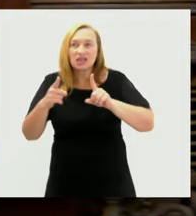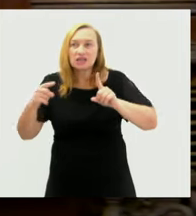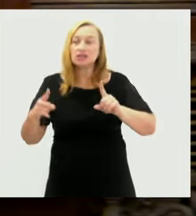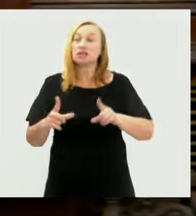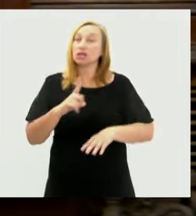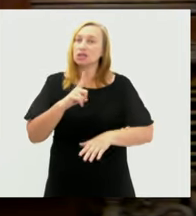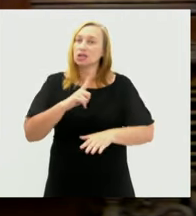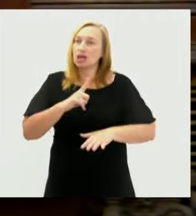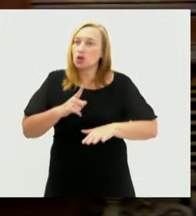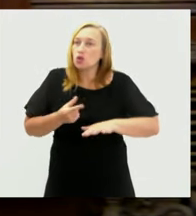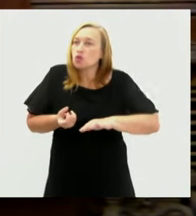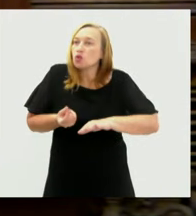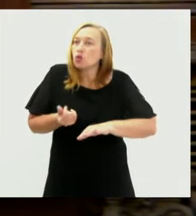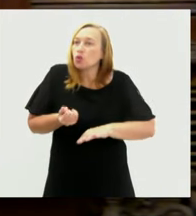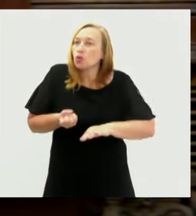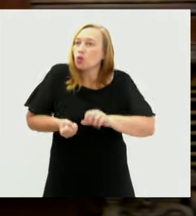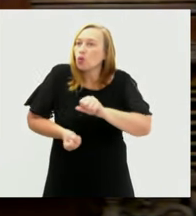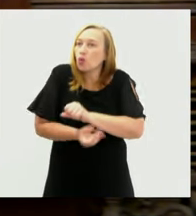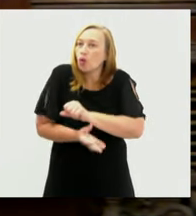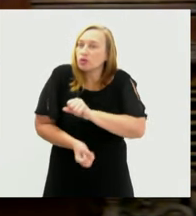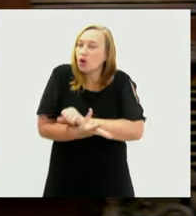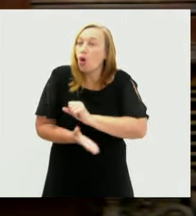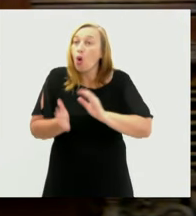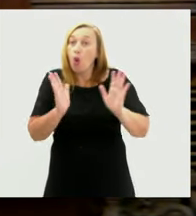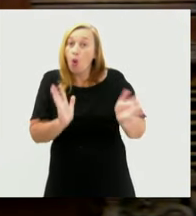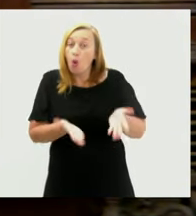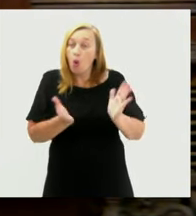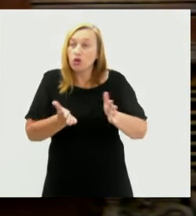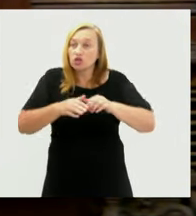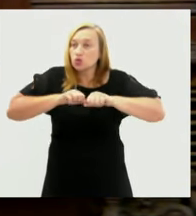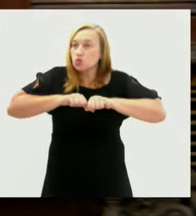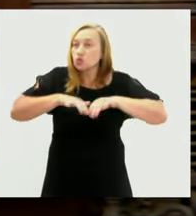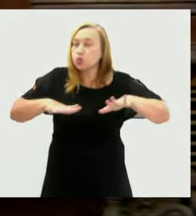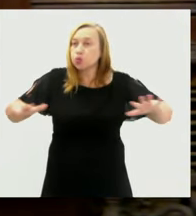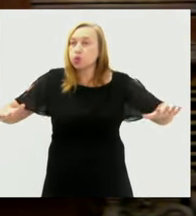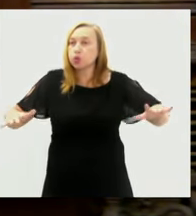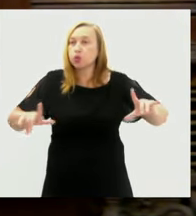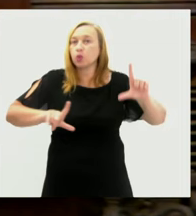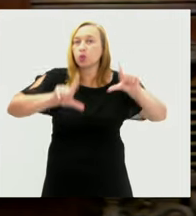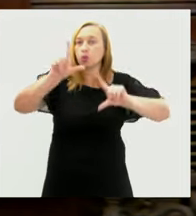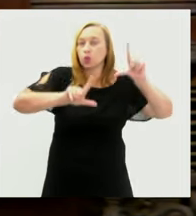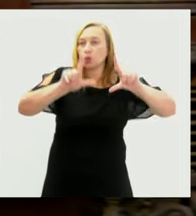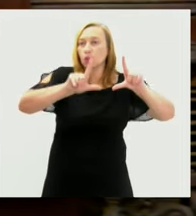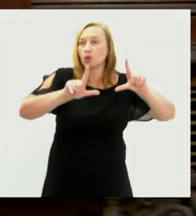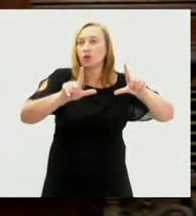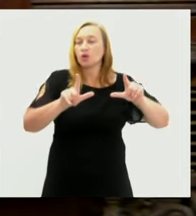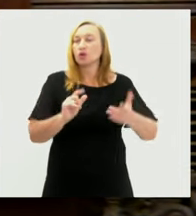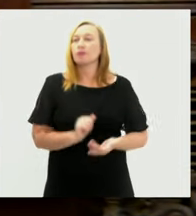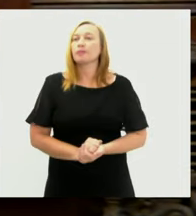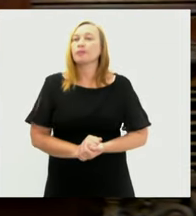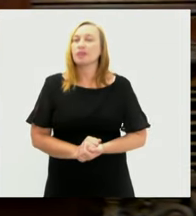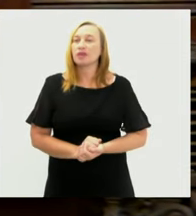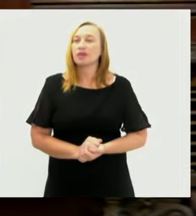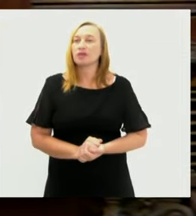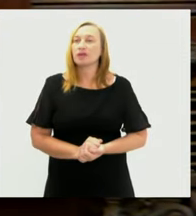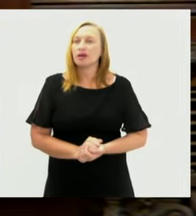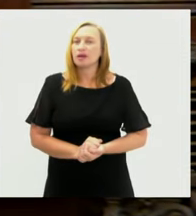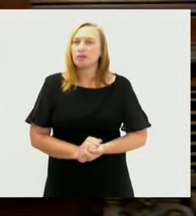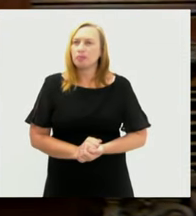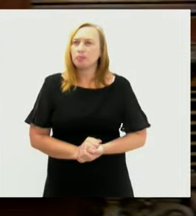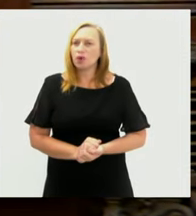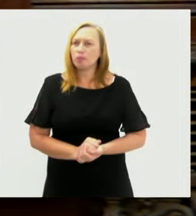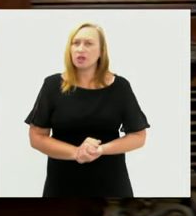corrupção. E hoje saiu na grande mídia a fraude de pagamento de propina